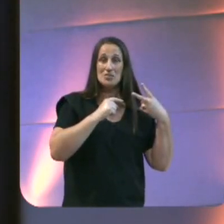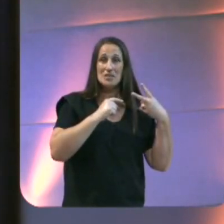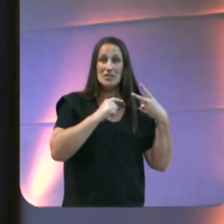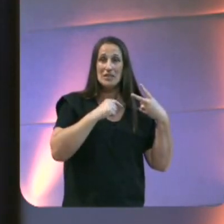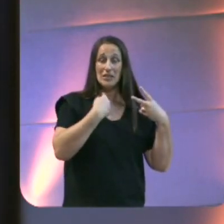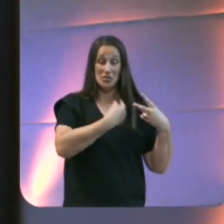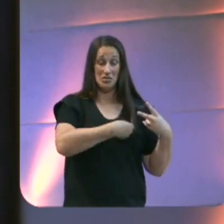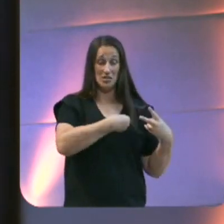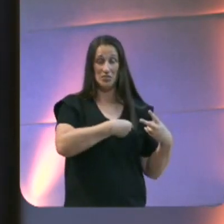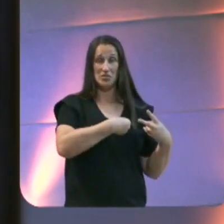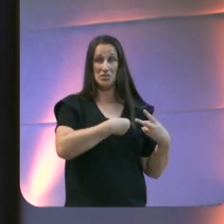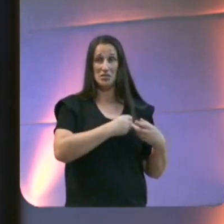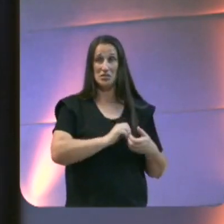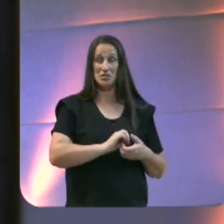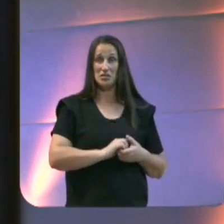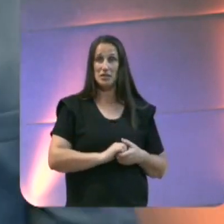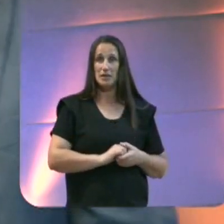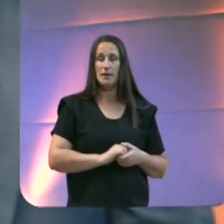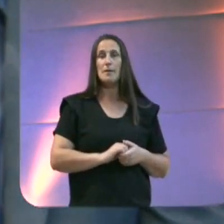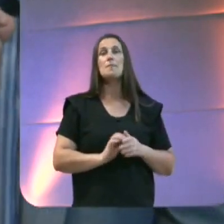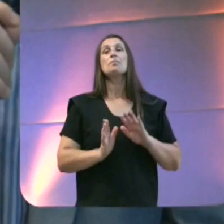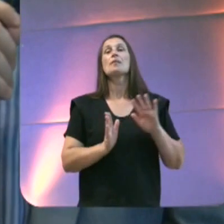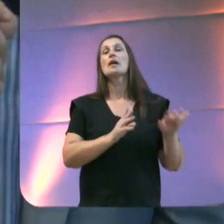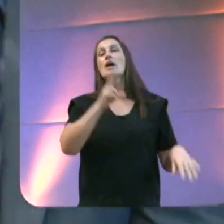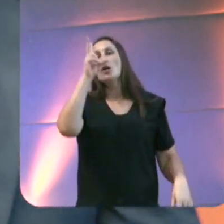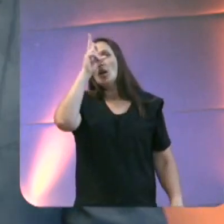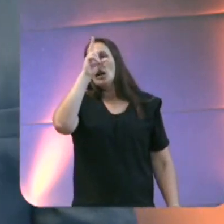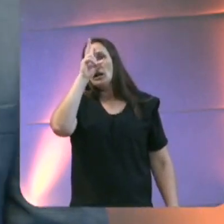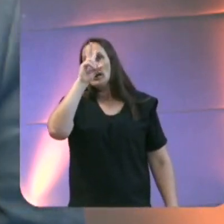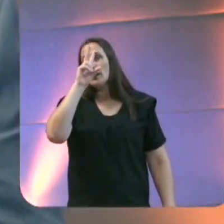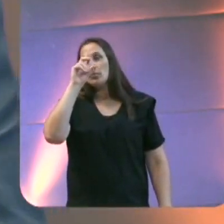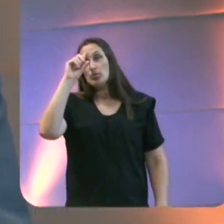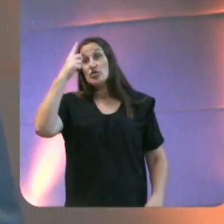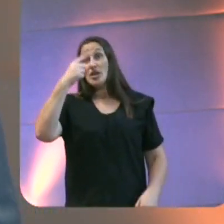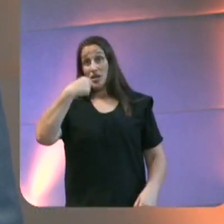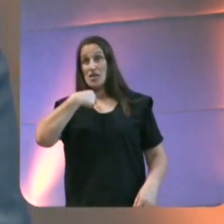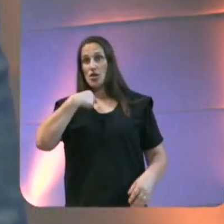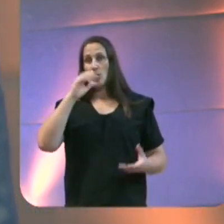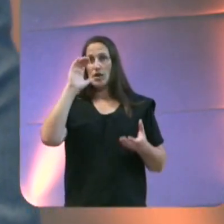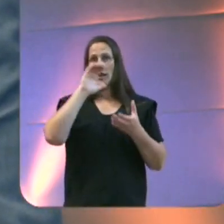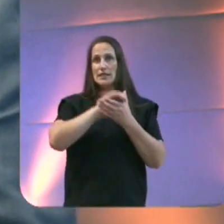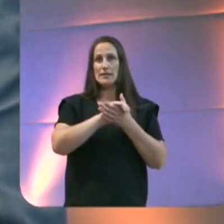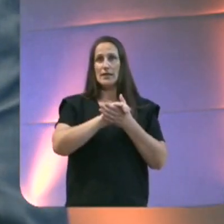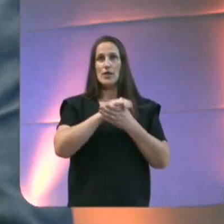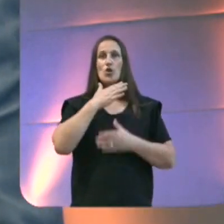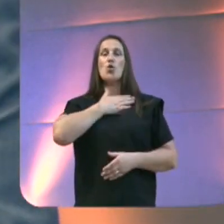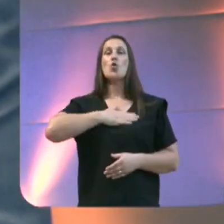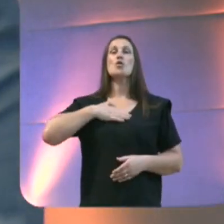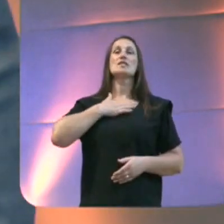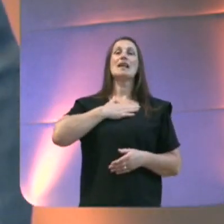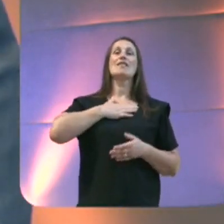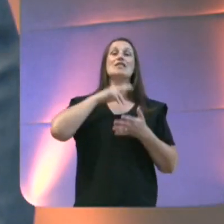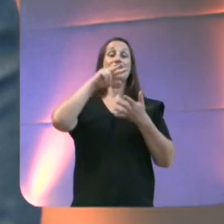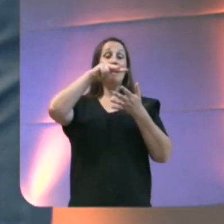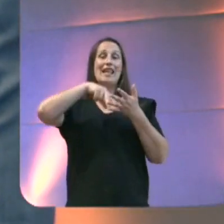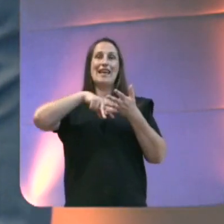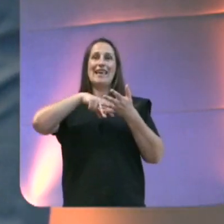Eu me lembro que quando eu casei, eu gostava de ler na cama à noite,